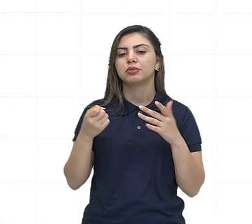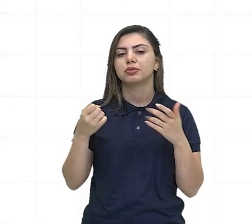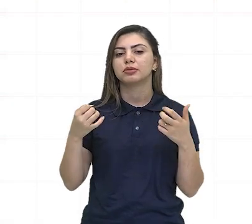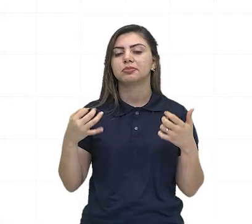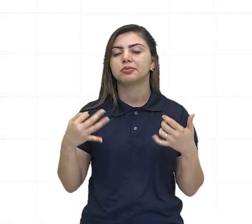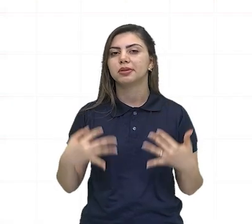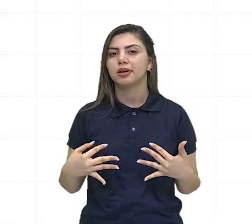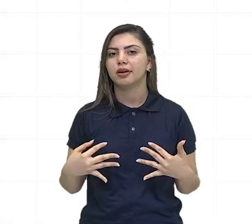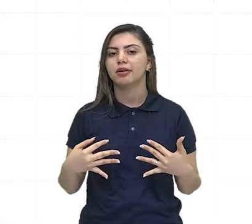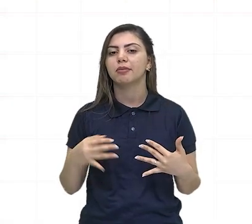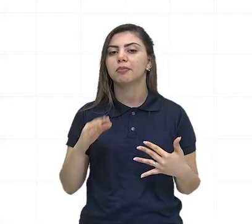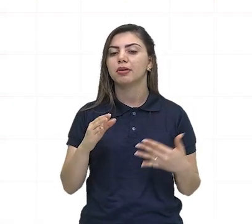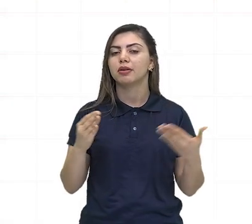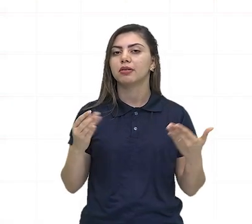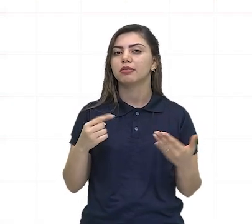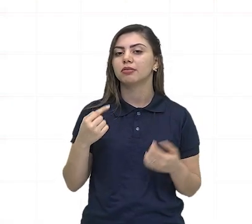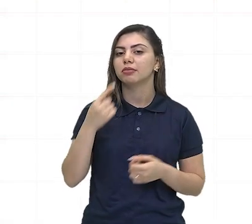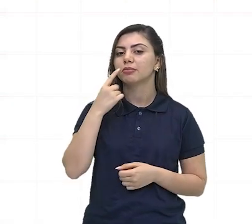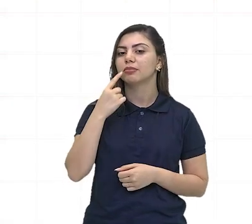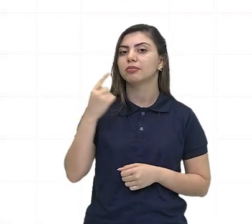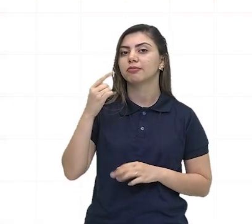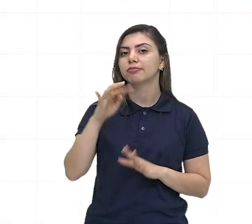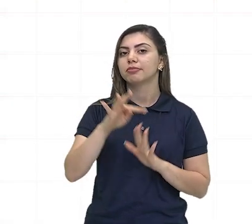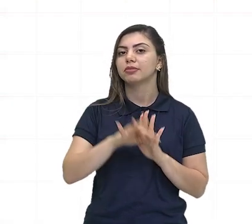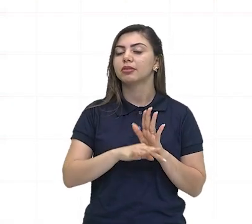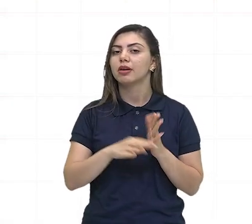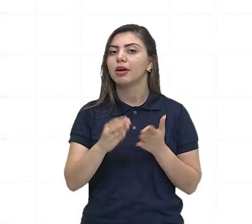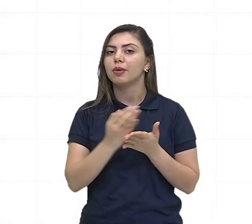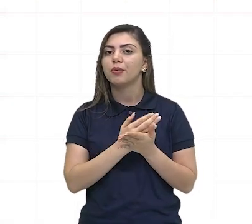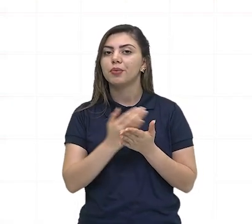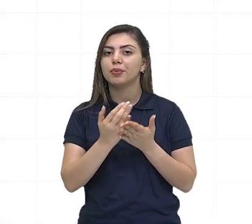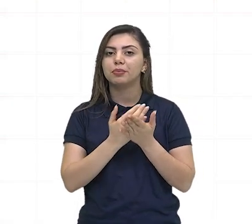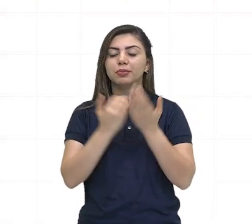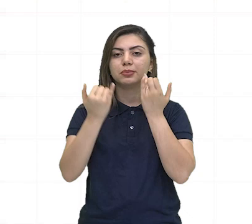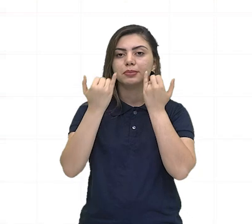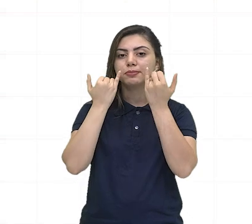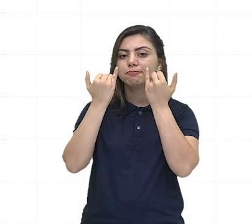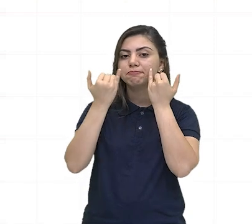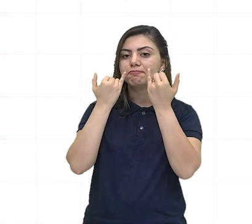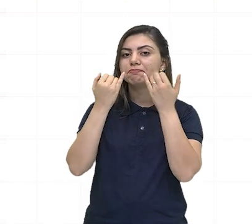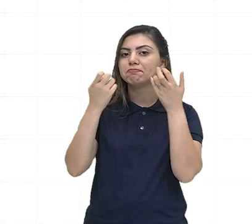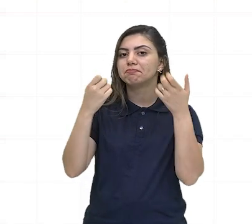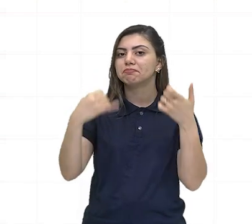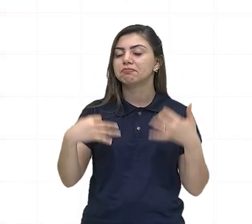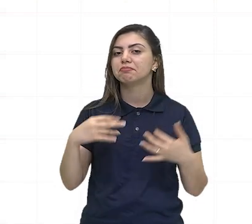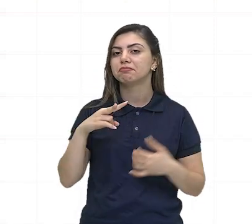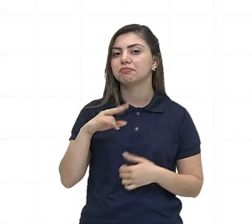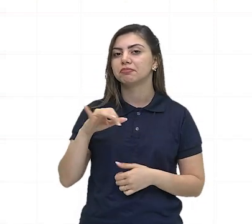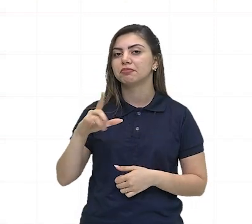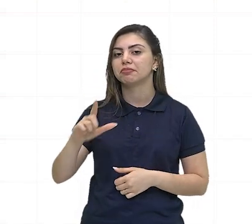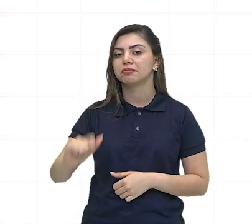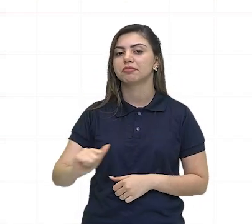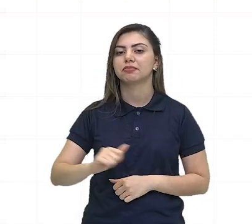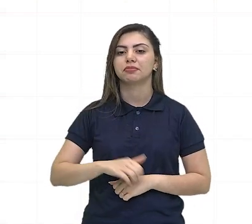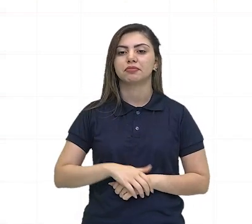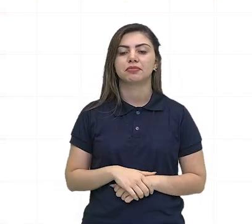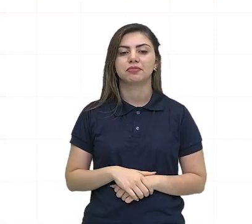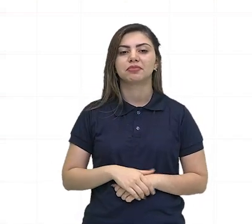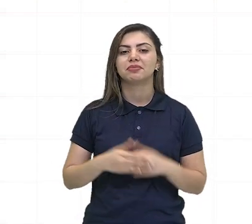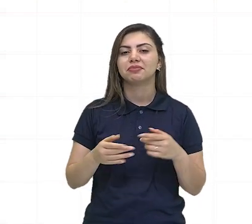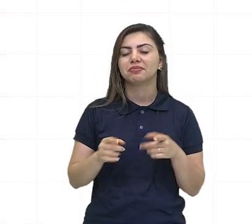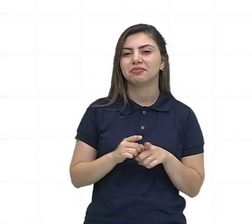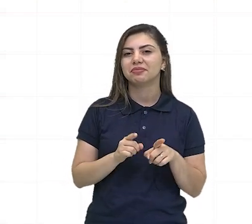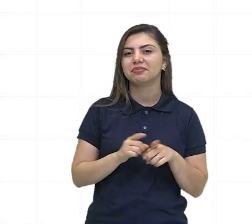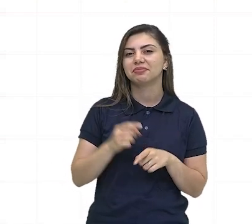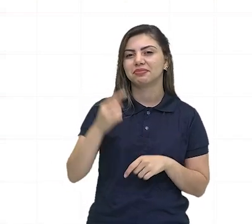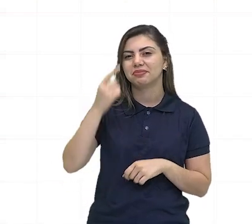vivência, a gente vai verificar aí no nosso texto algumas informações relacionadas a uma vila, né? Que também, como eu falei